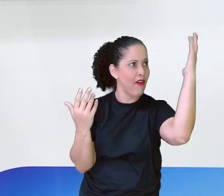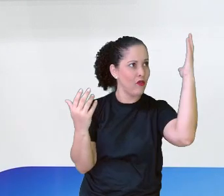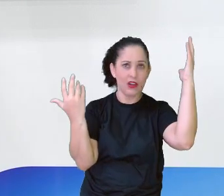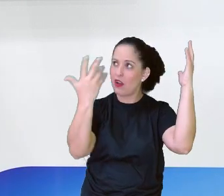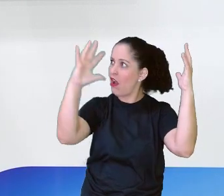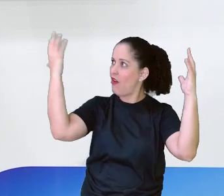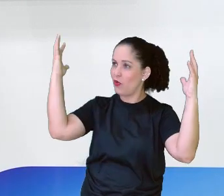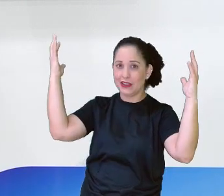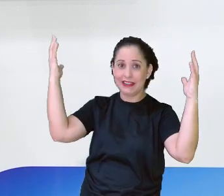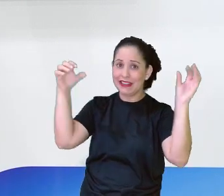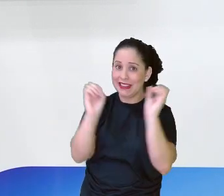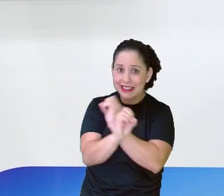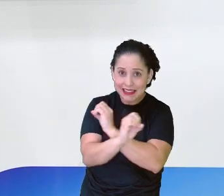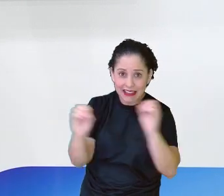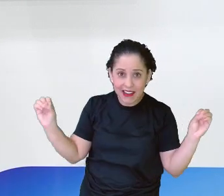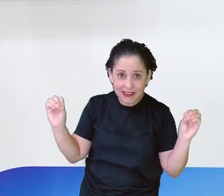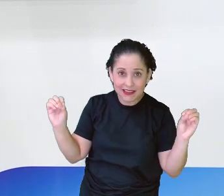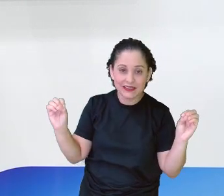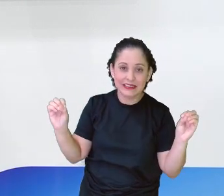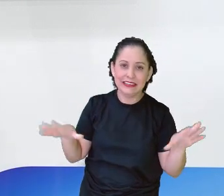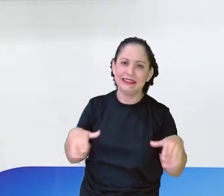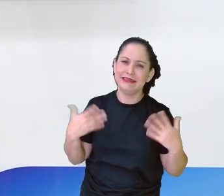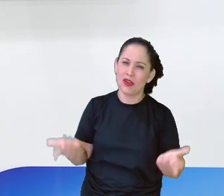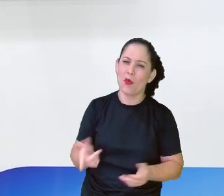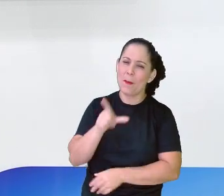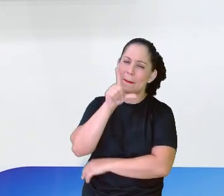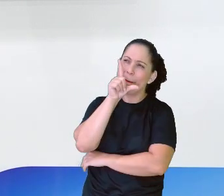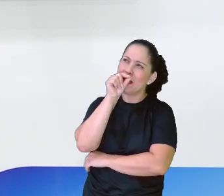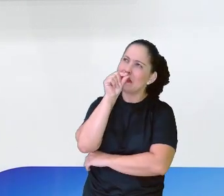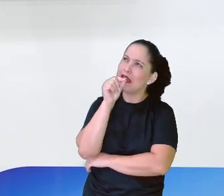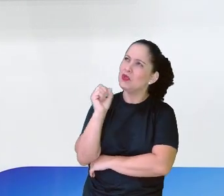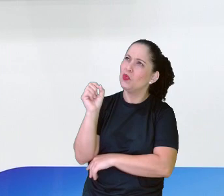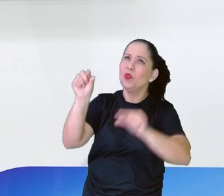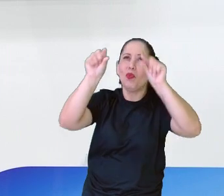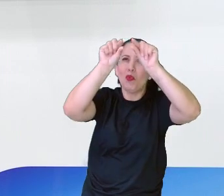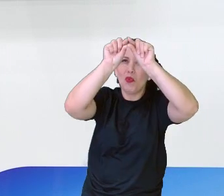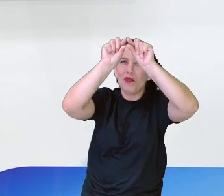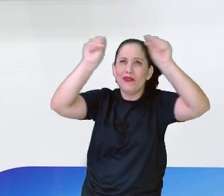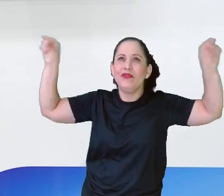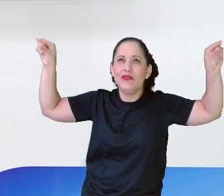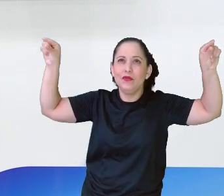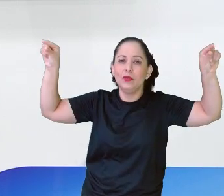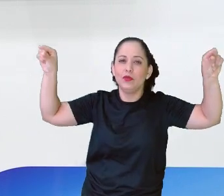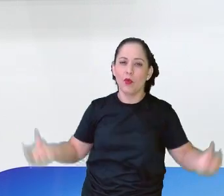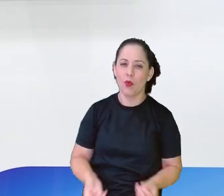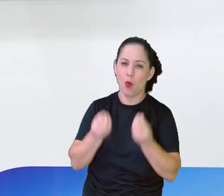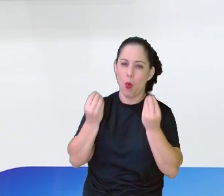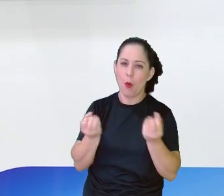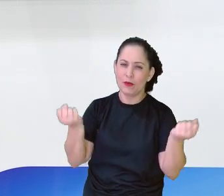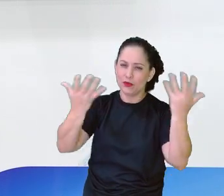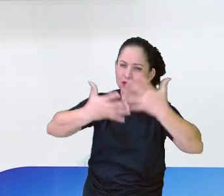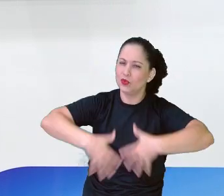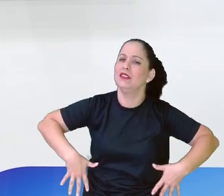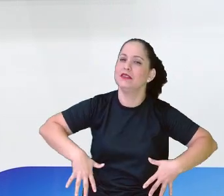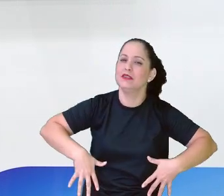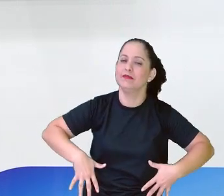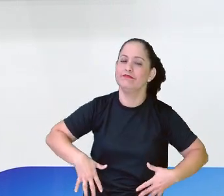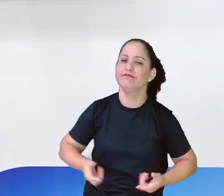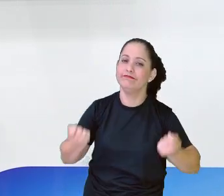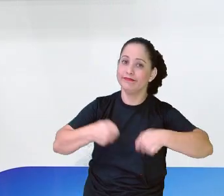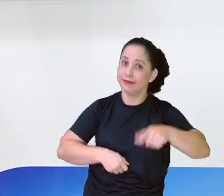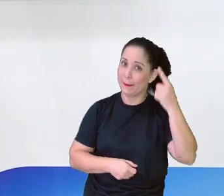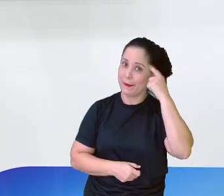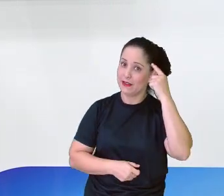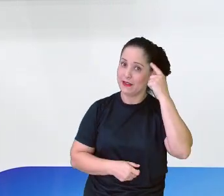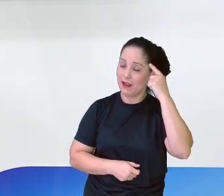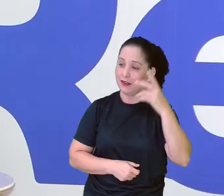Será que a natureza também está confortável com essa nossa expansão? Será? Isso vale para a gente pensar também, tá?